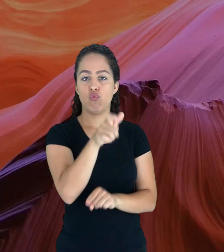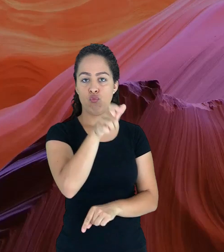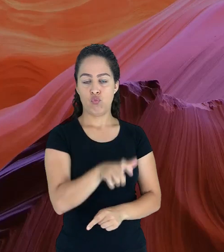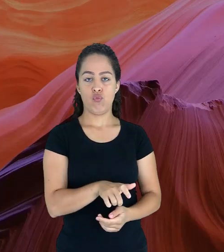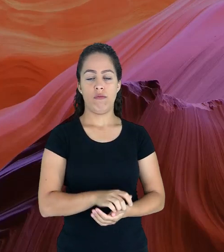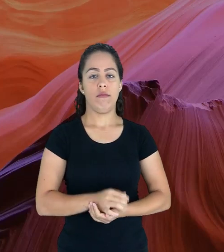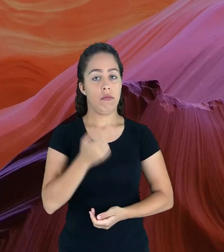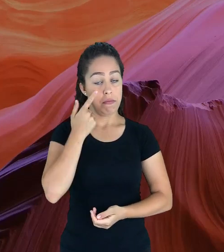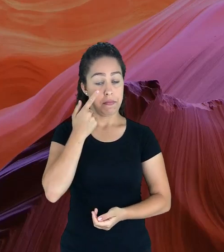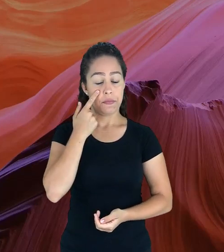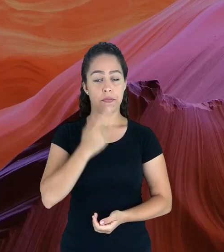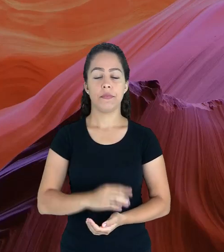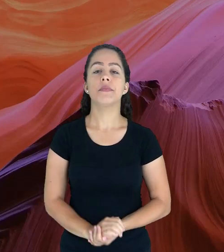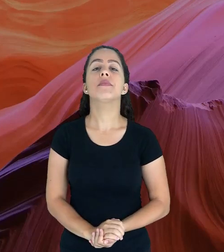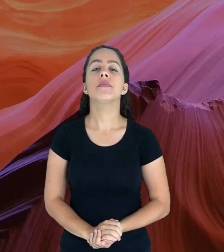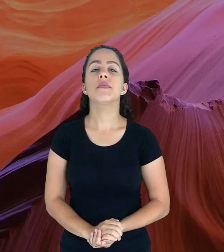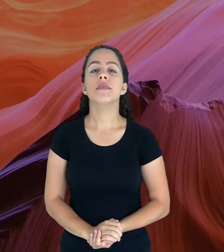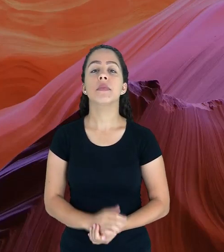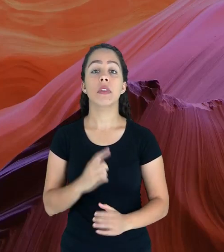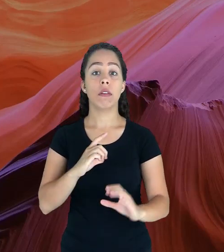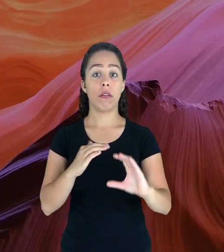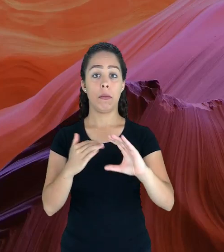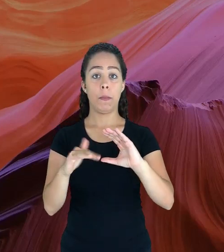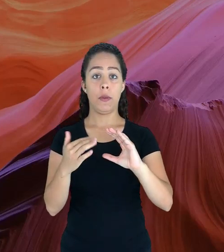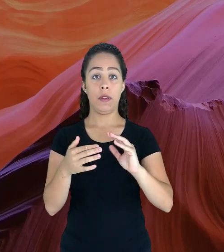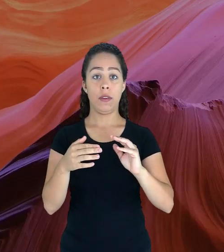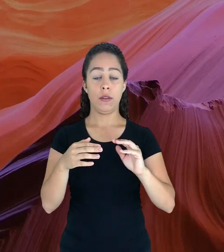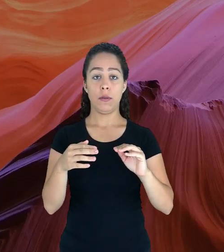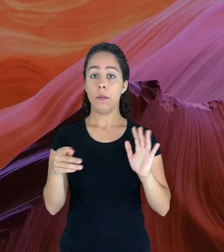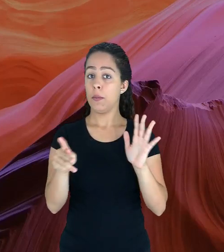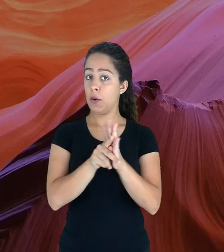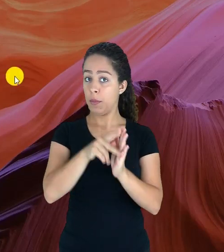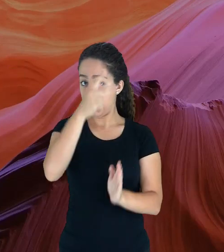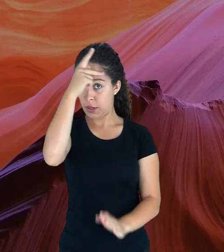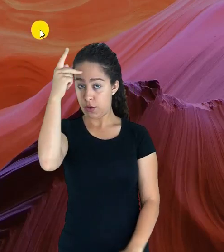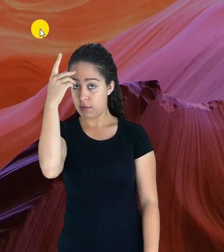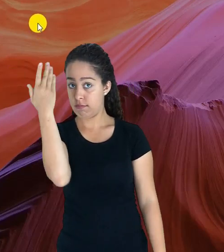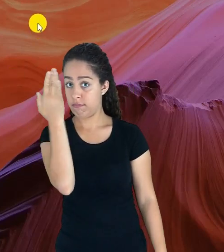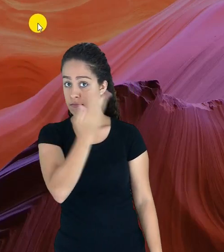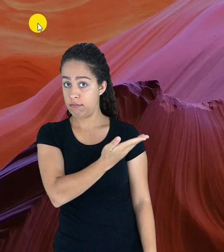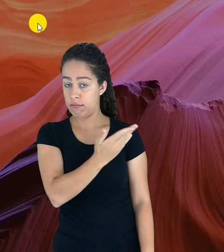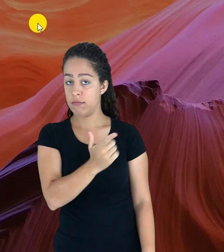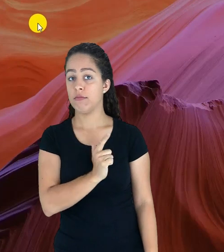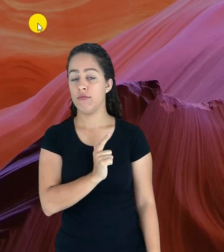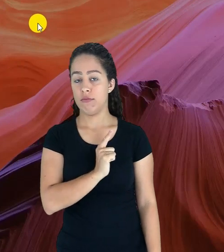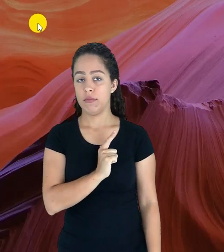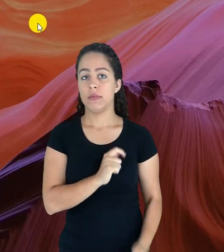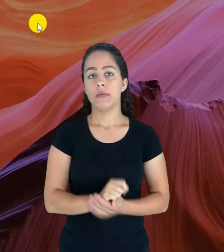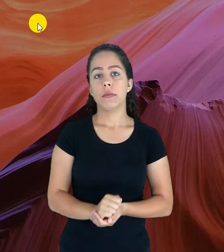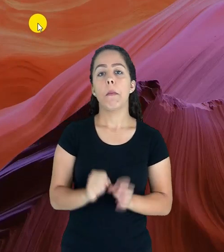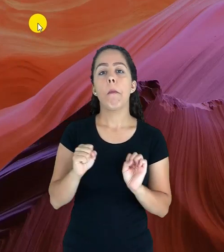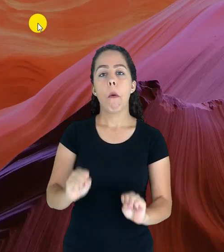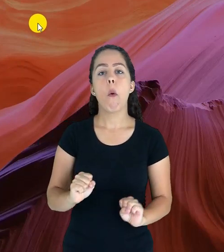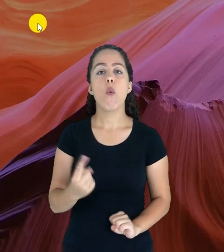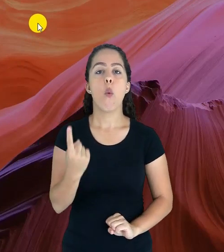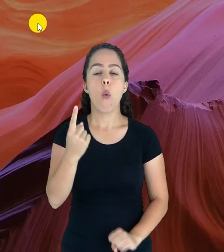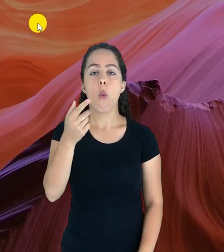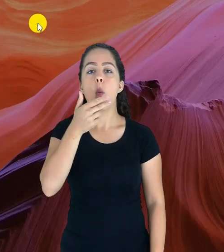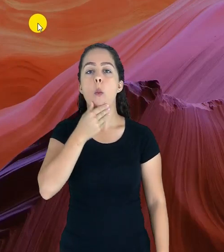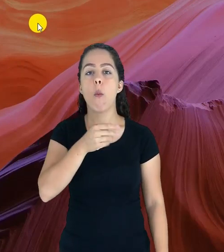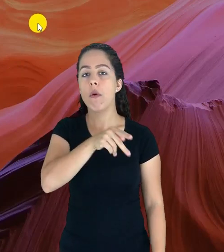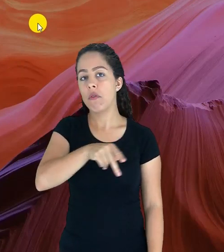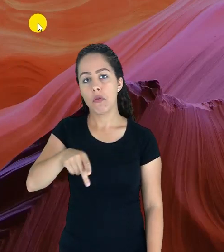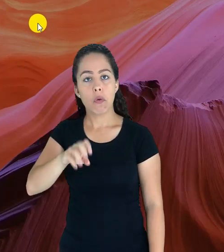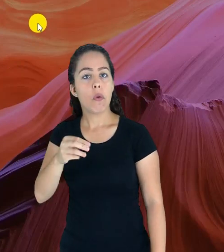Adicionar colaboradores. Aqui a gente coloca um e-mail da pessoa. Então vou colocar o e-mail de um professor,